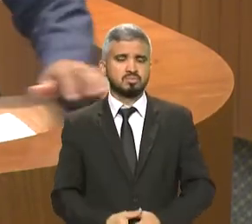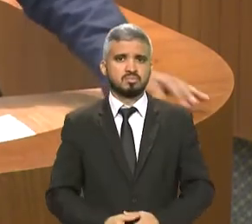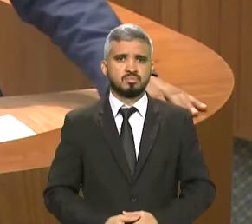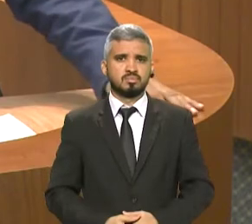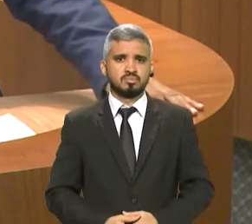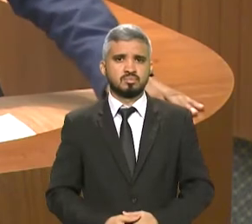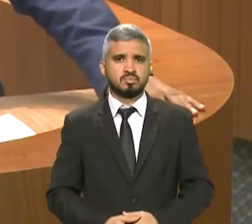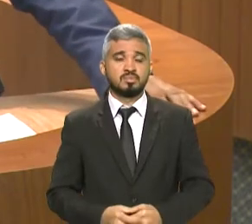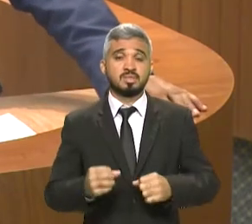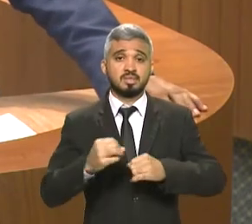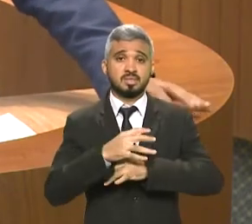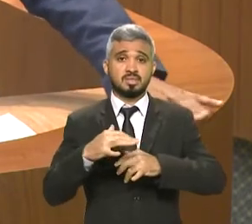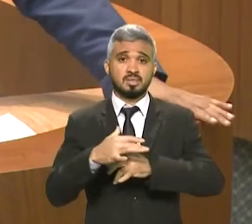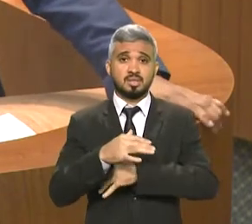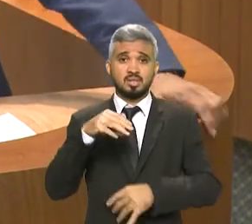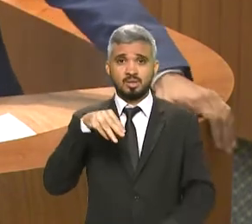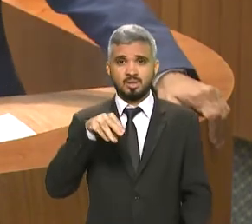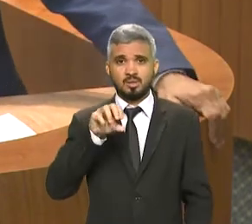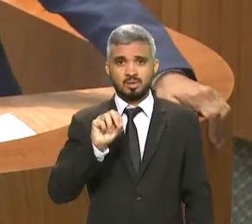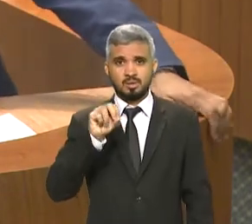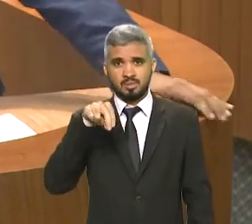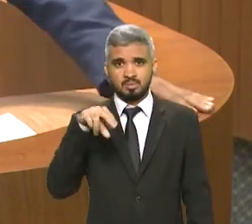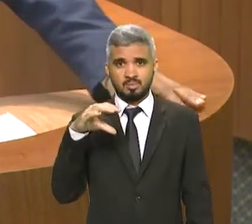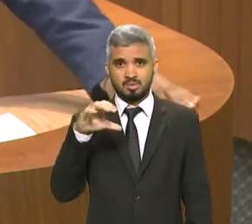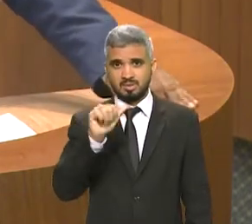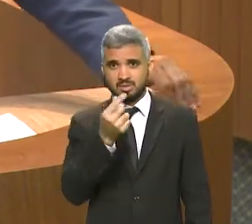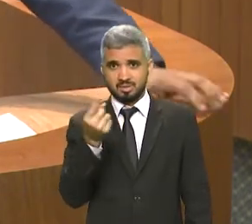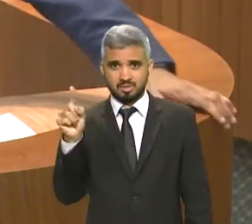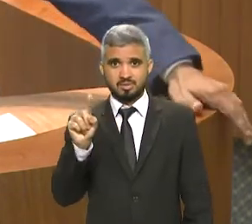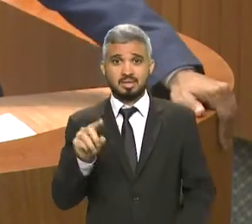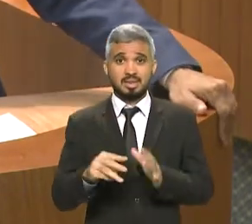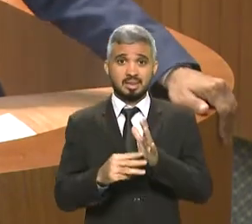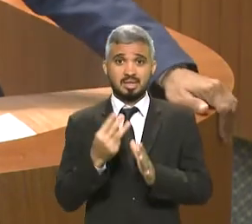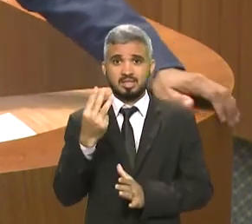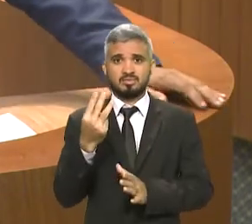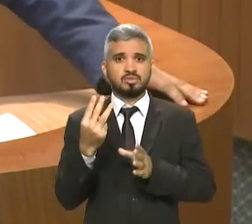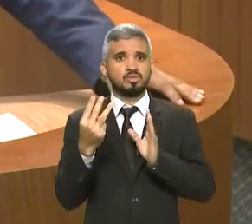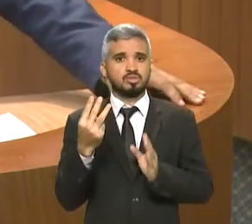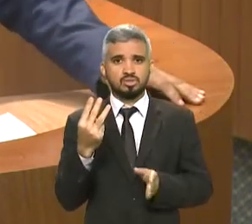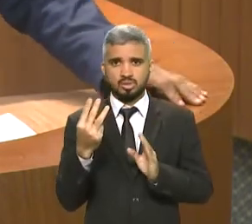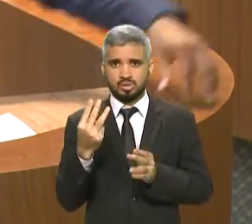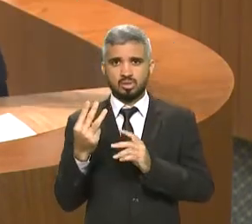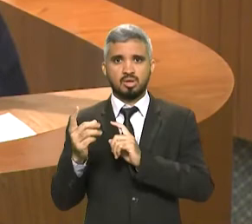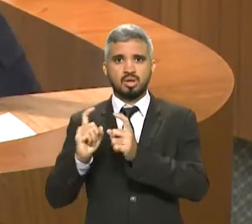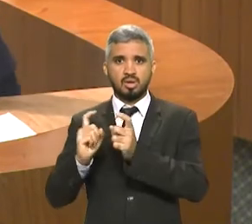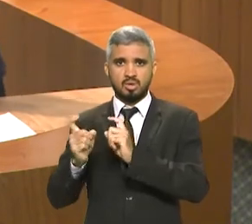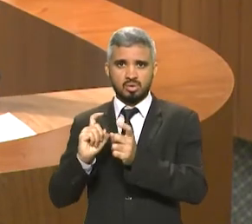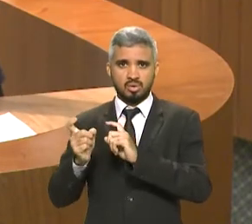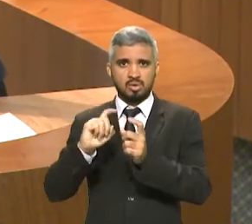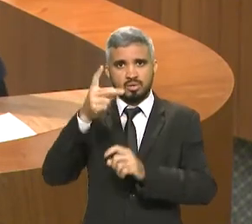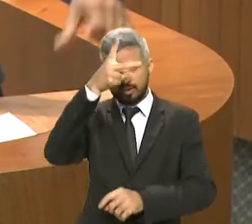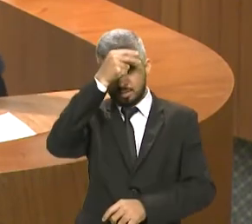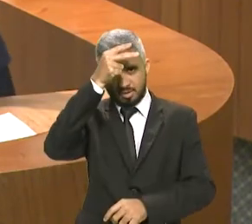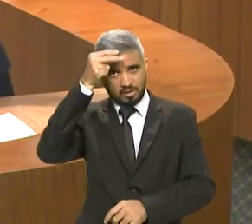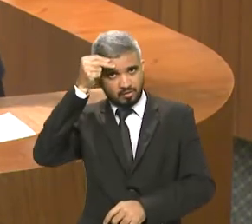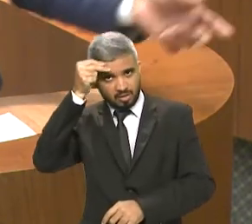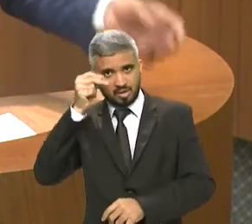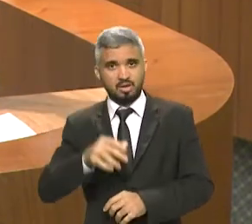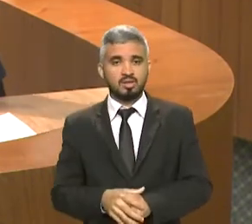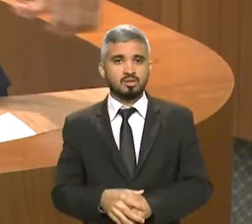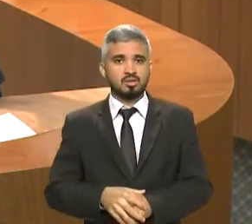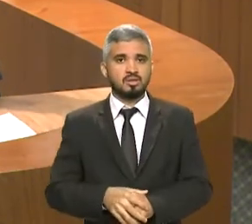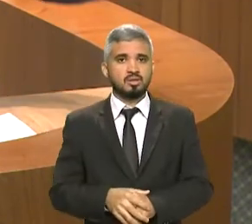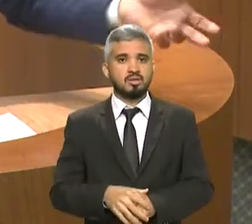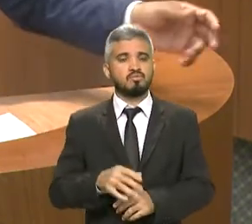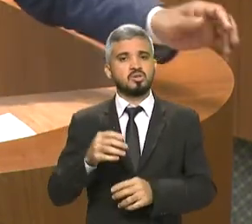Na cidade de Monção, estivemos já 3 vezes. Tivemos reunião com a prefeita. A prefeita reuniu com os professores. Não concedeu o ajuste de